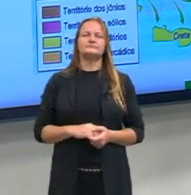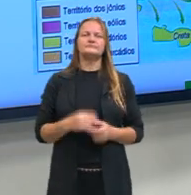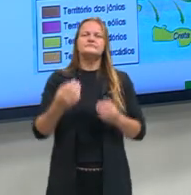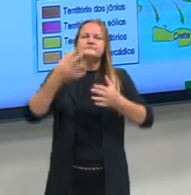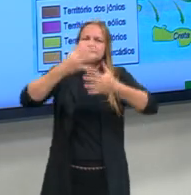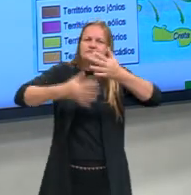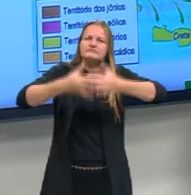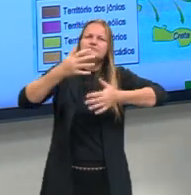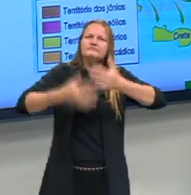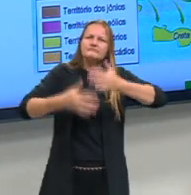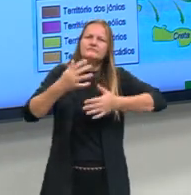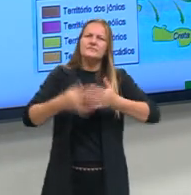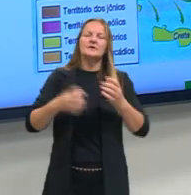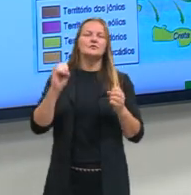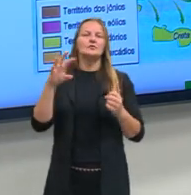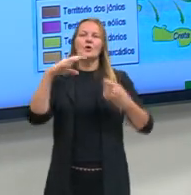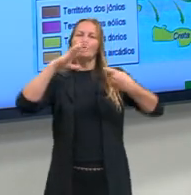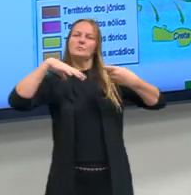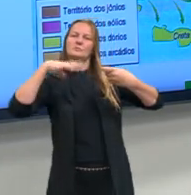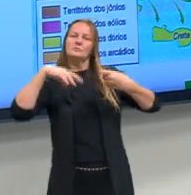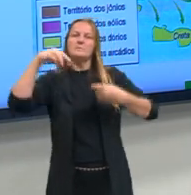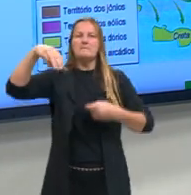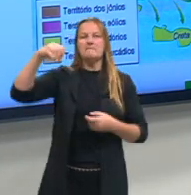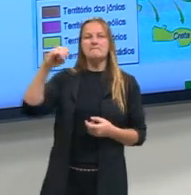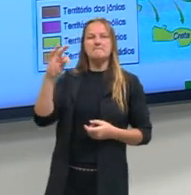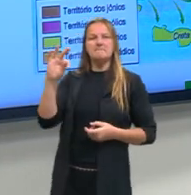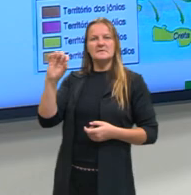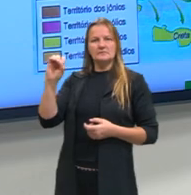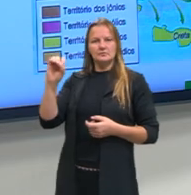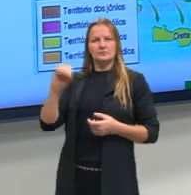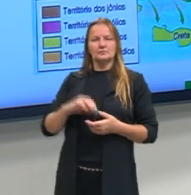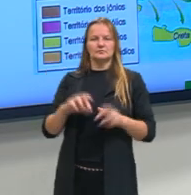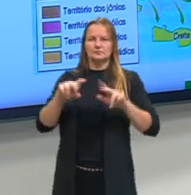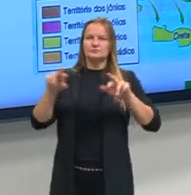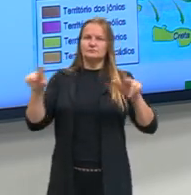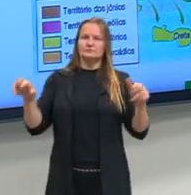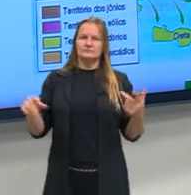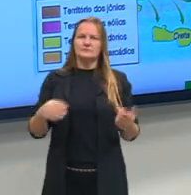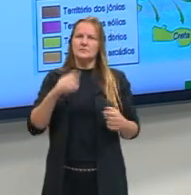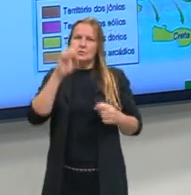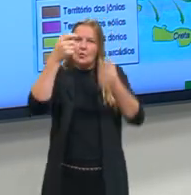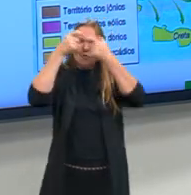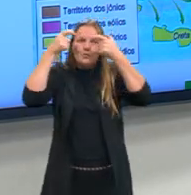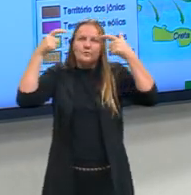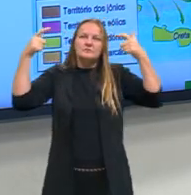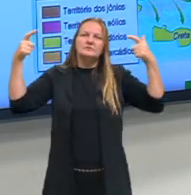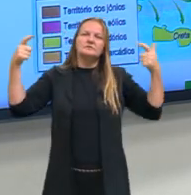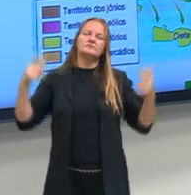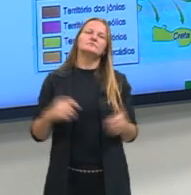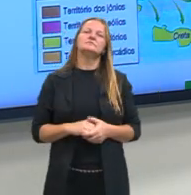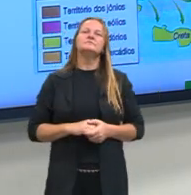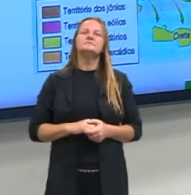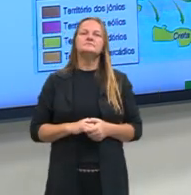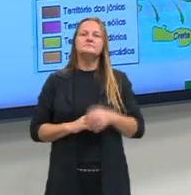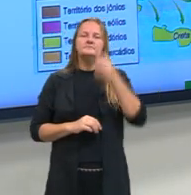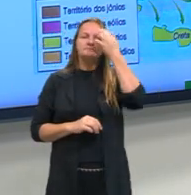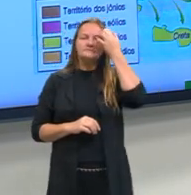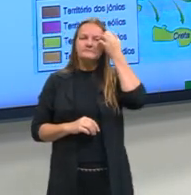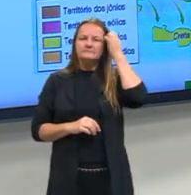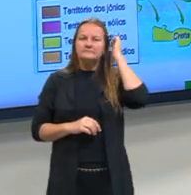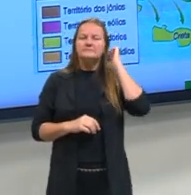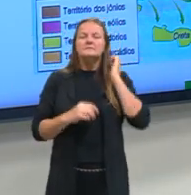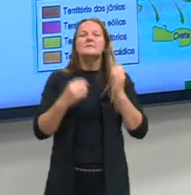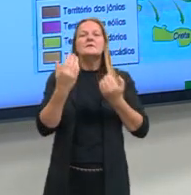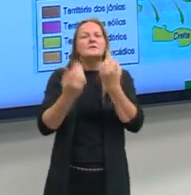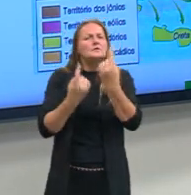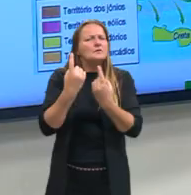pouco mais complexo aqui aquela explicação mítica que nos vemos nos vimos na aula passada em relação ao conhecimento nós temos que levar em conta algumas